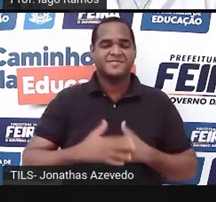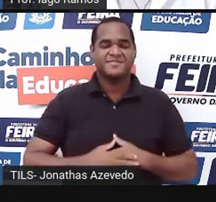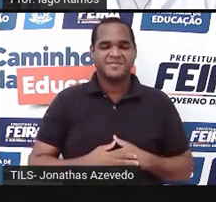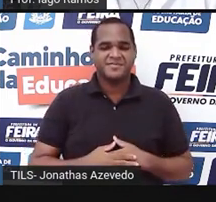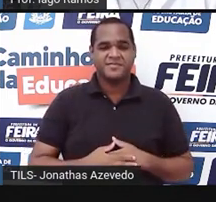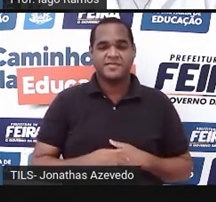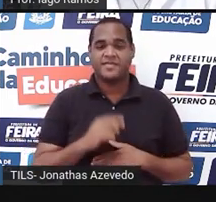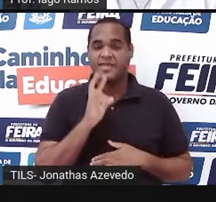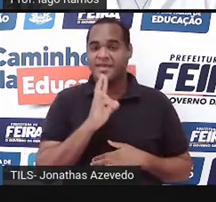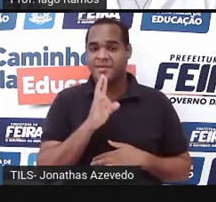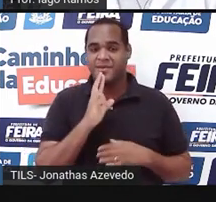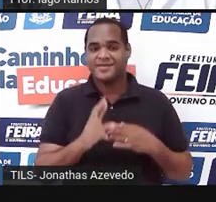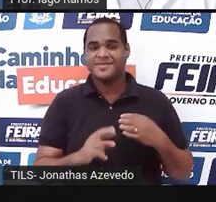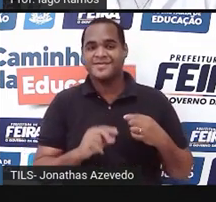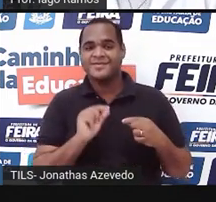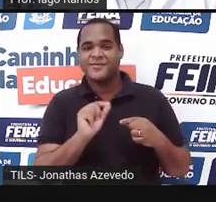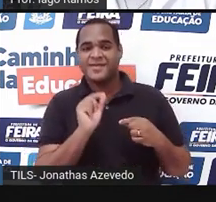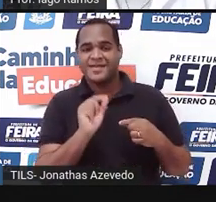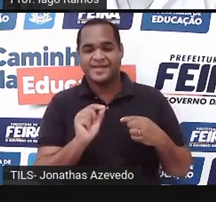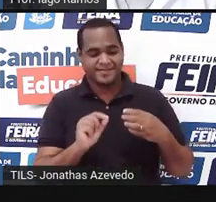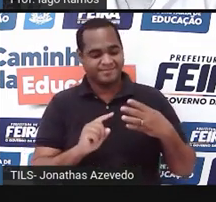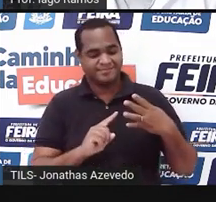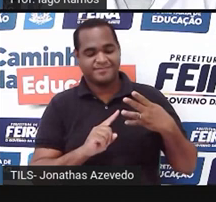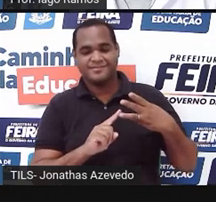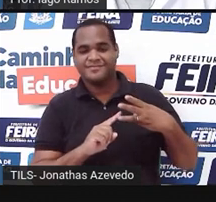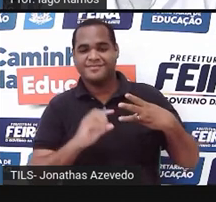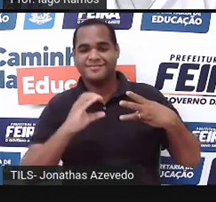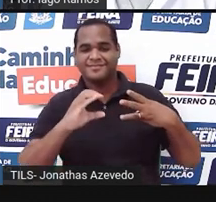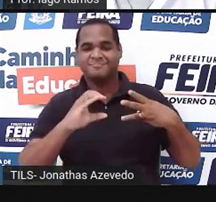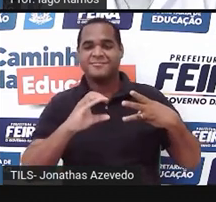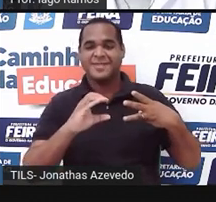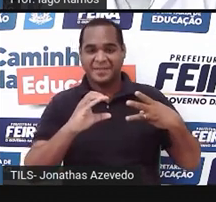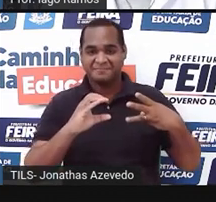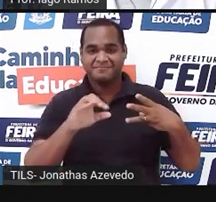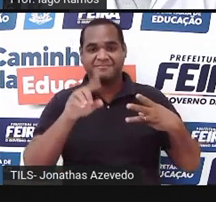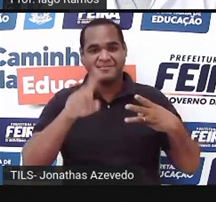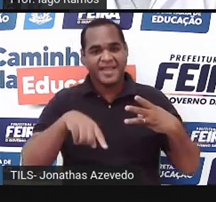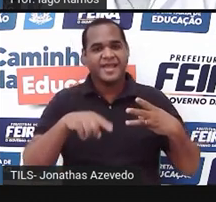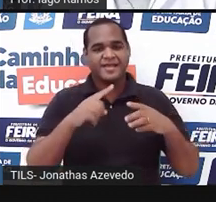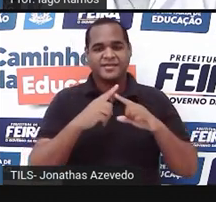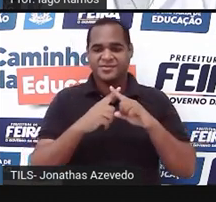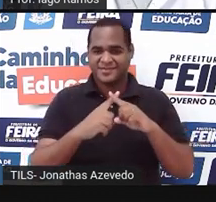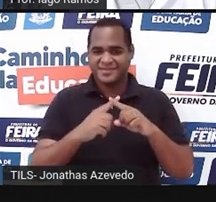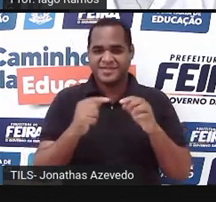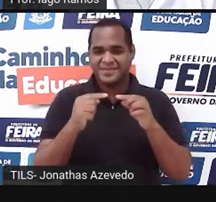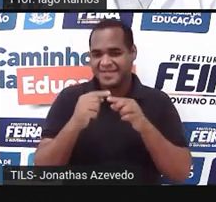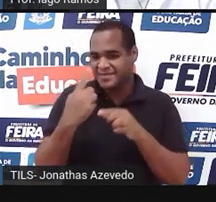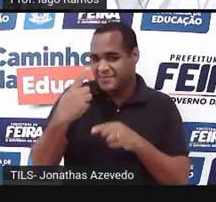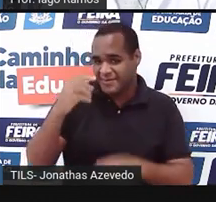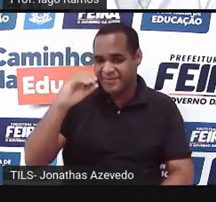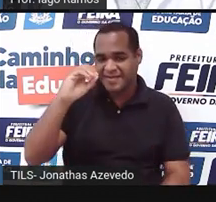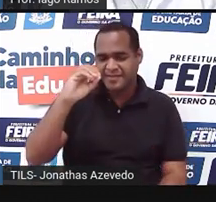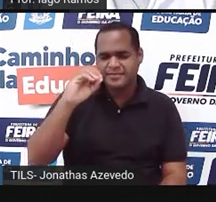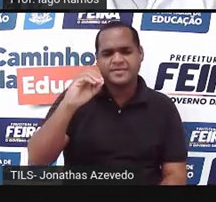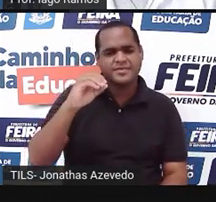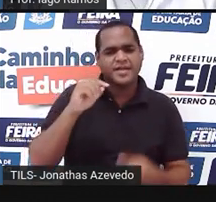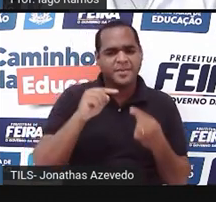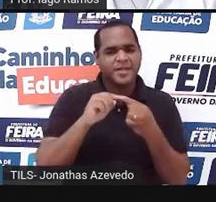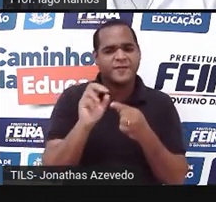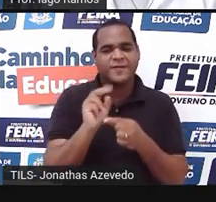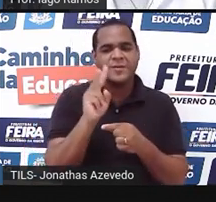é a resposta da letra C aquele x ali na equação os vale